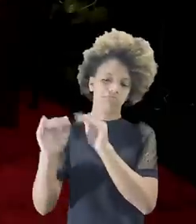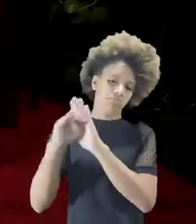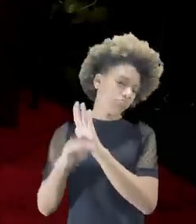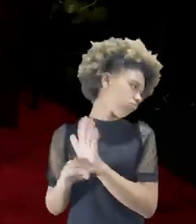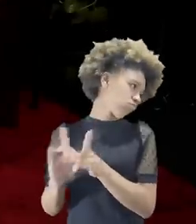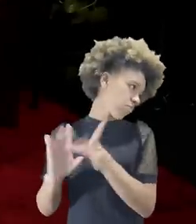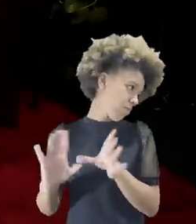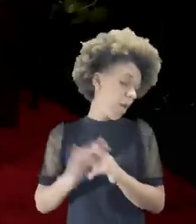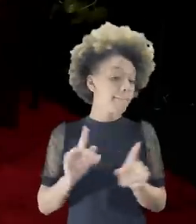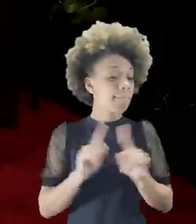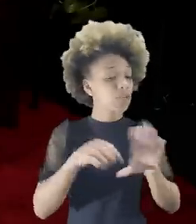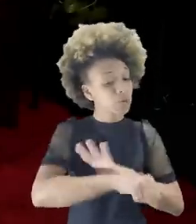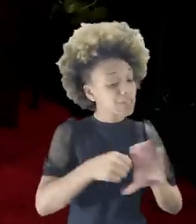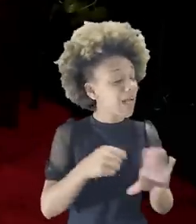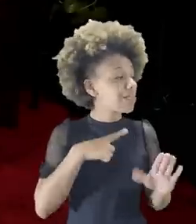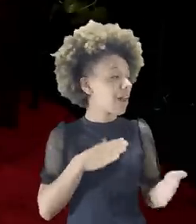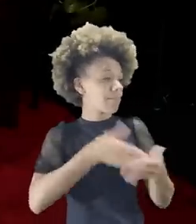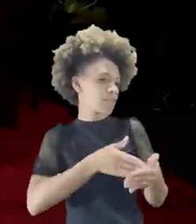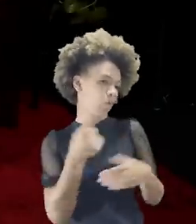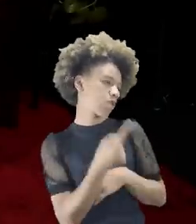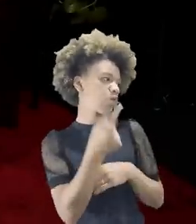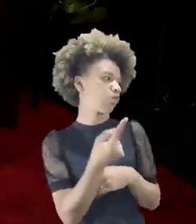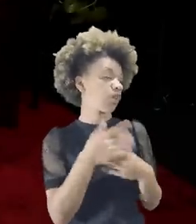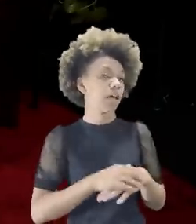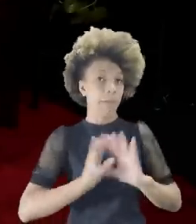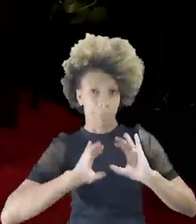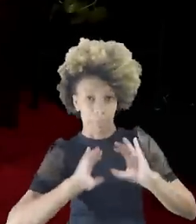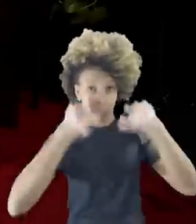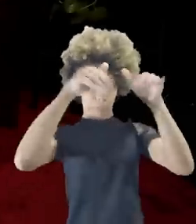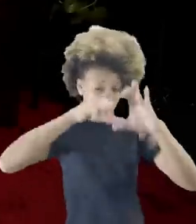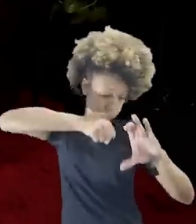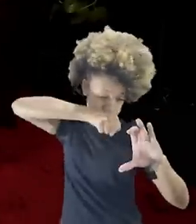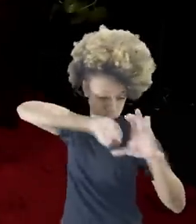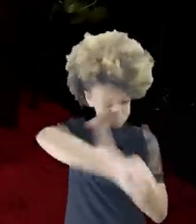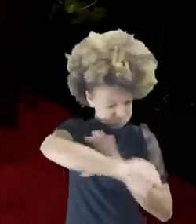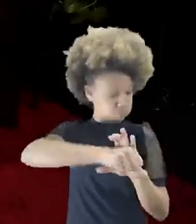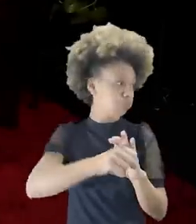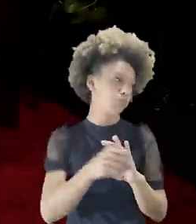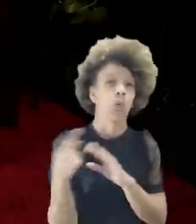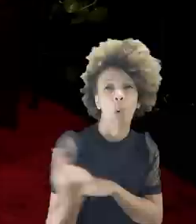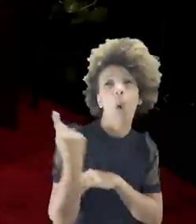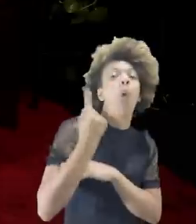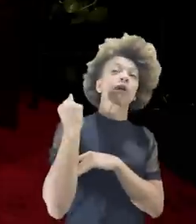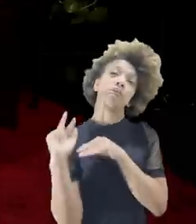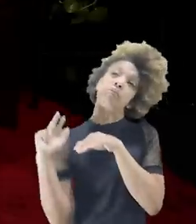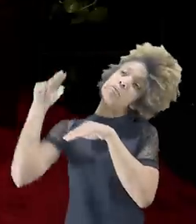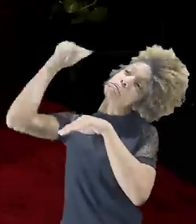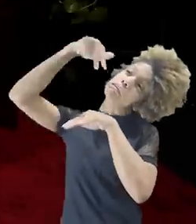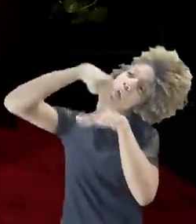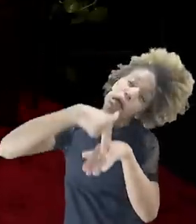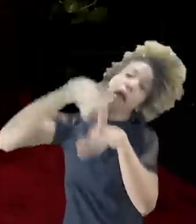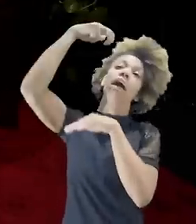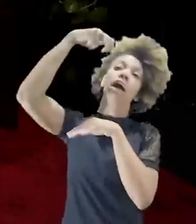o basquete tem essa limitação da altura e aí você vai fazer uma cesta ele vai ter que fazer uma cesta do tamanho né que a criança consiga